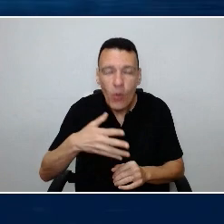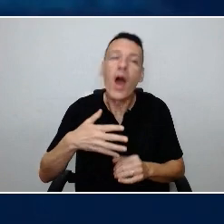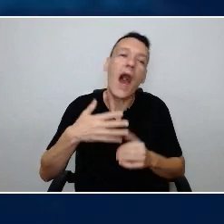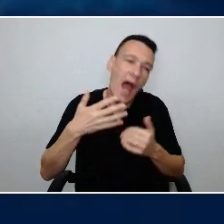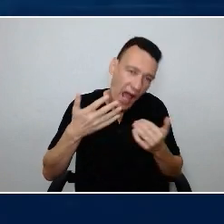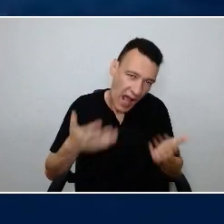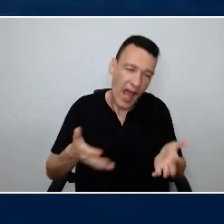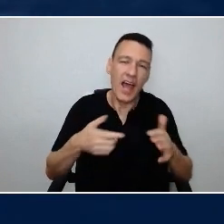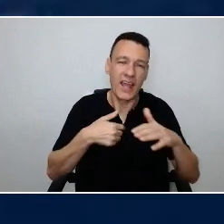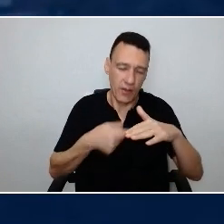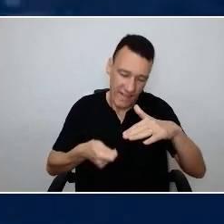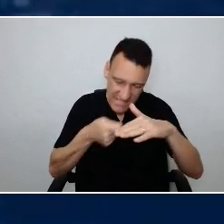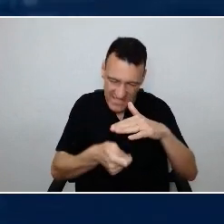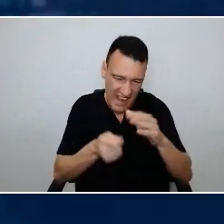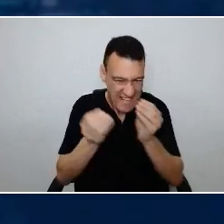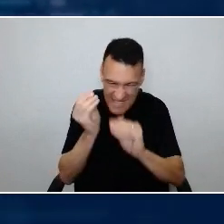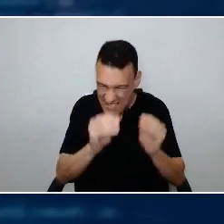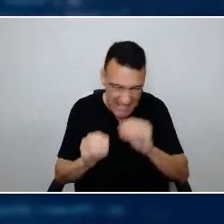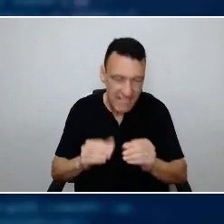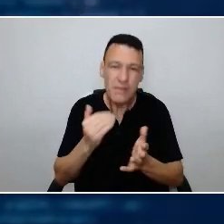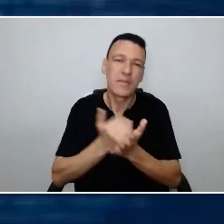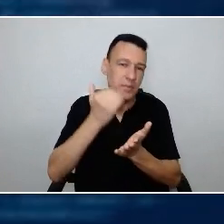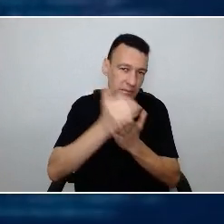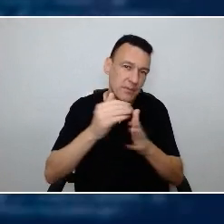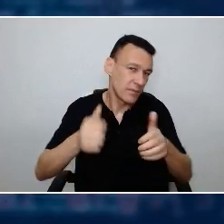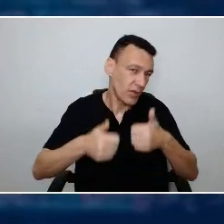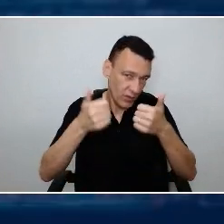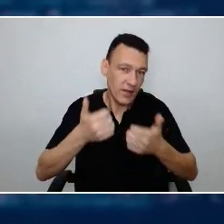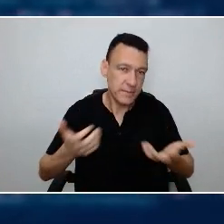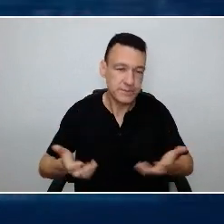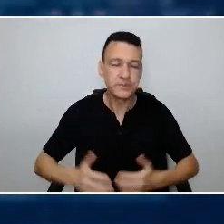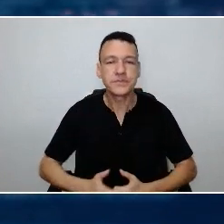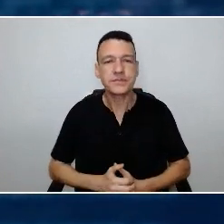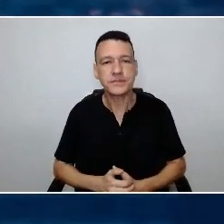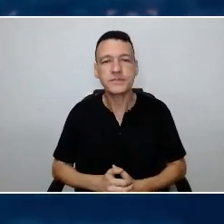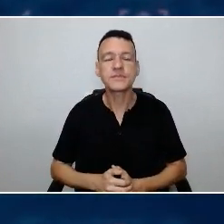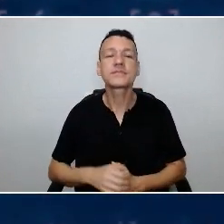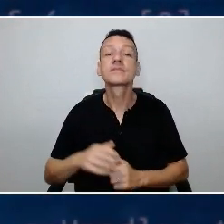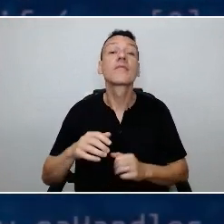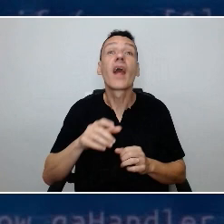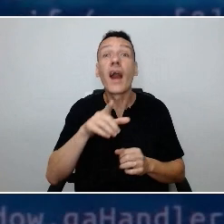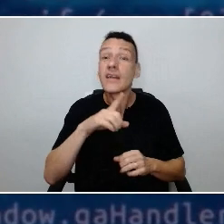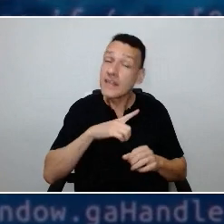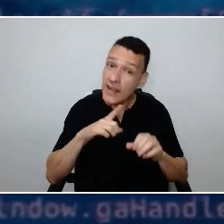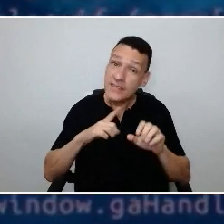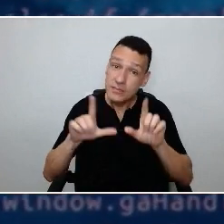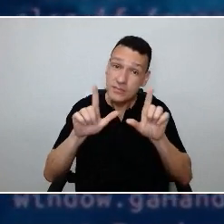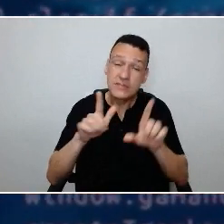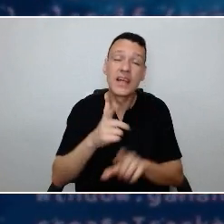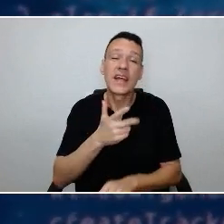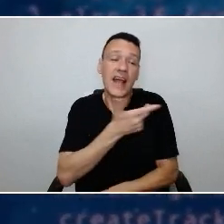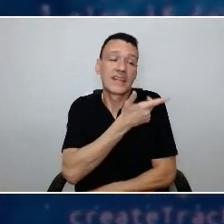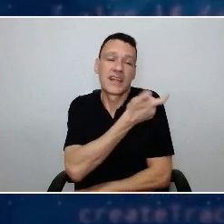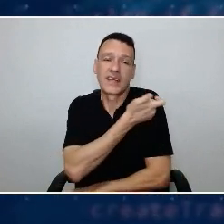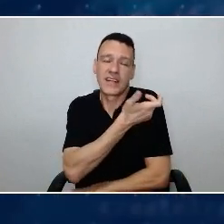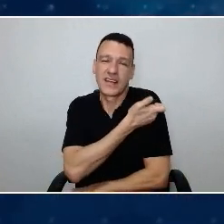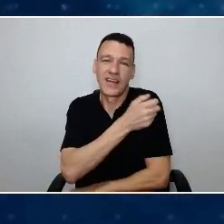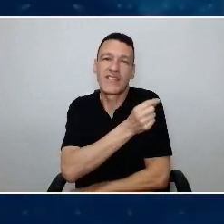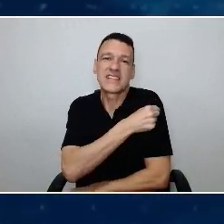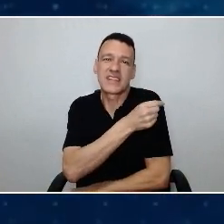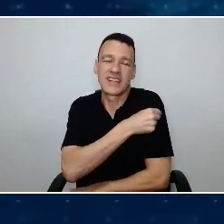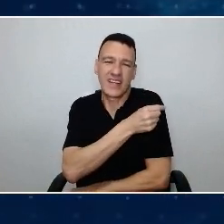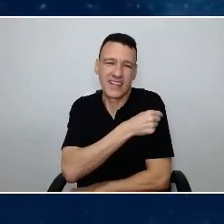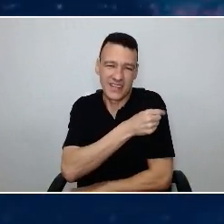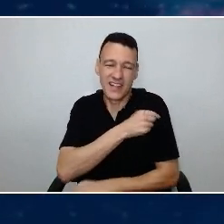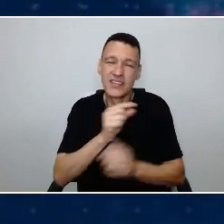esse projeto Inclusive tem a carteira de vacina digital do se Pet por que eu crii isso como